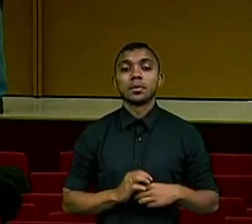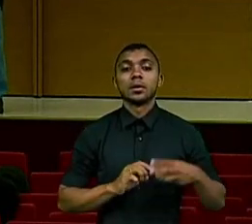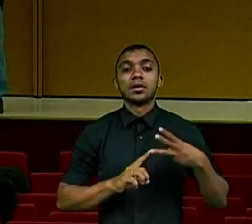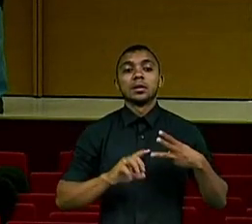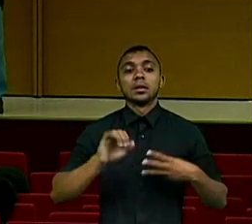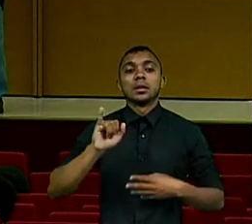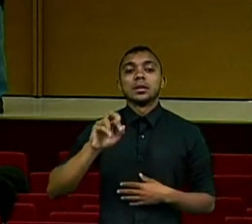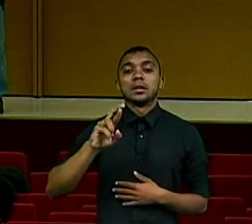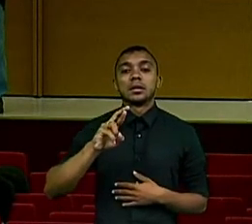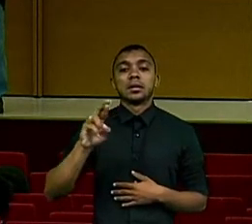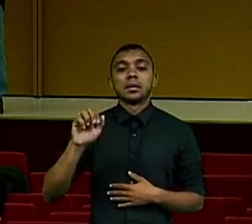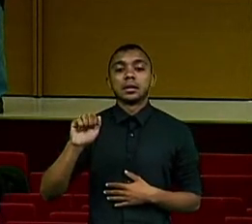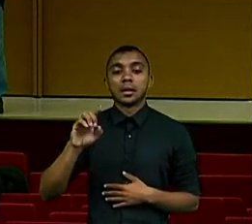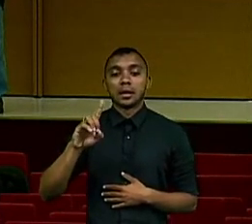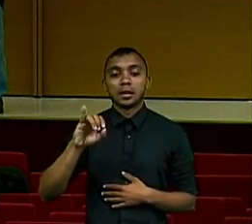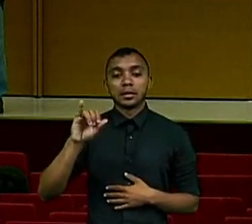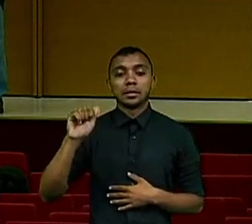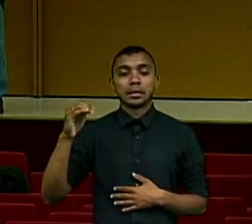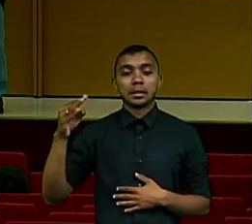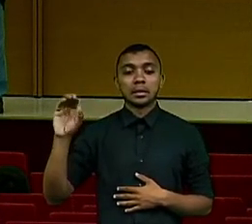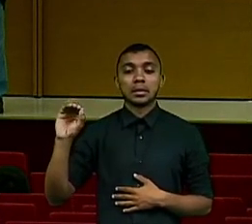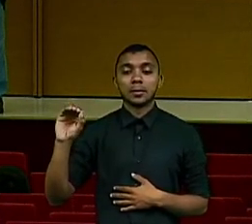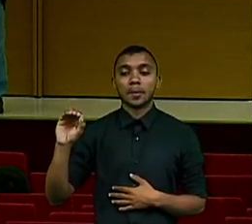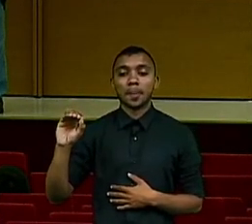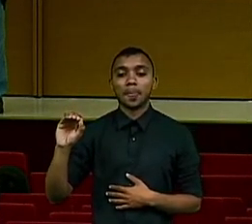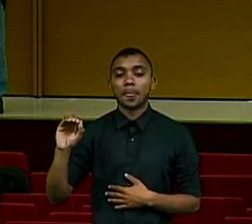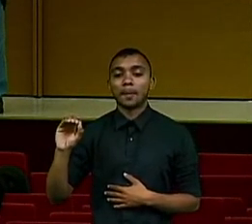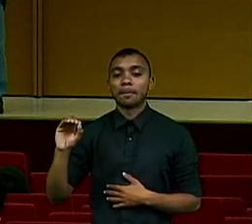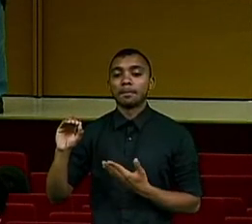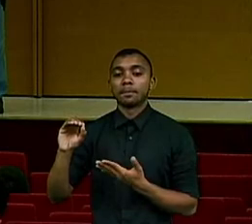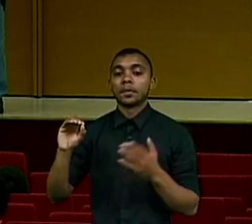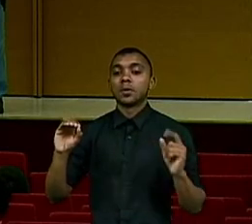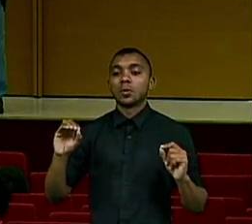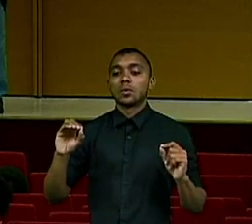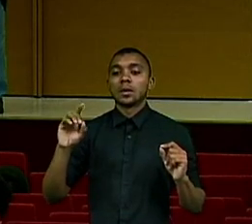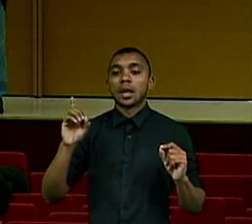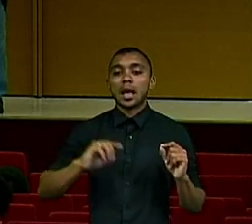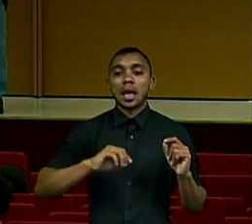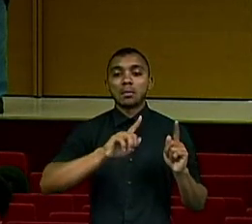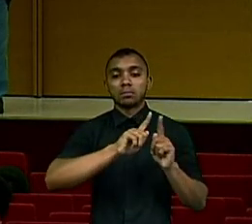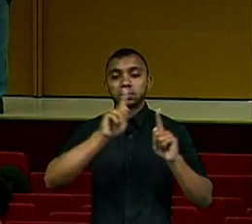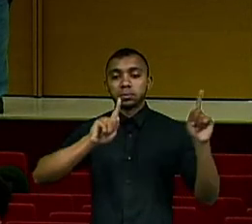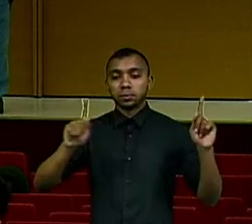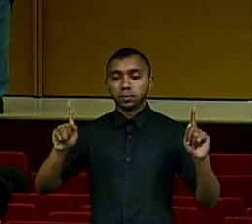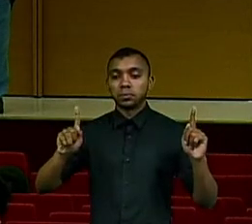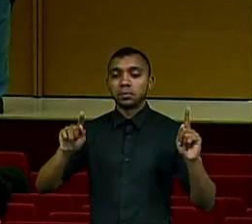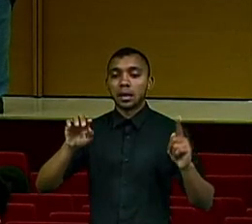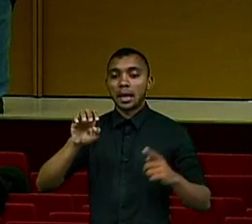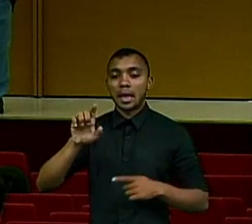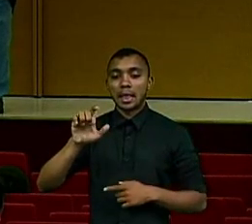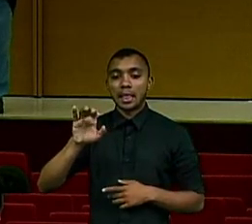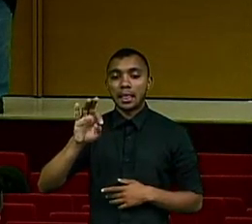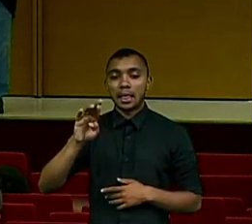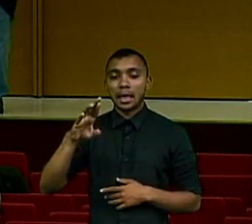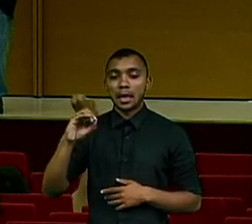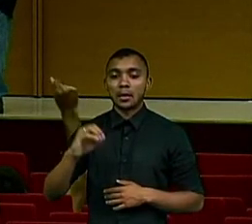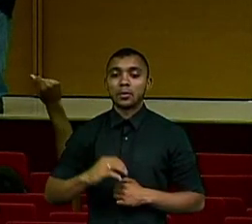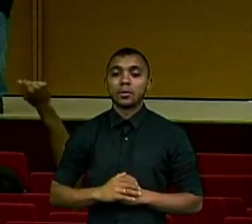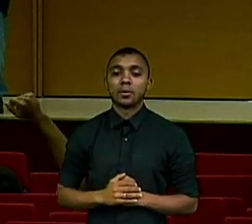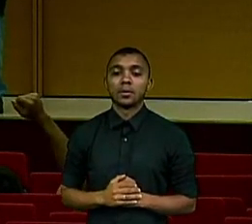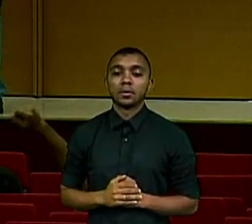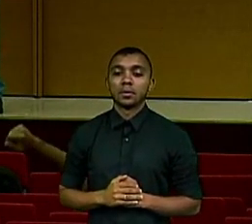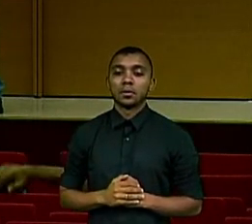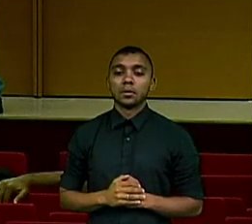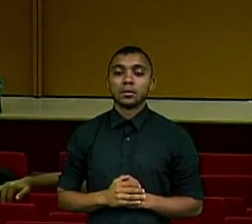que tem a ver com a a é um de eletromagnética novamente aqui entrando a ideia